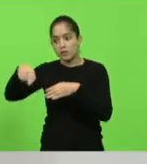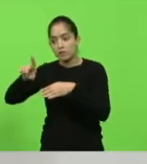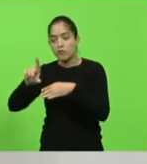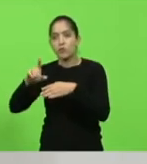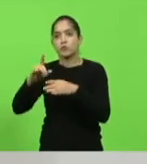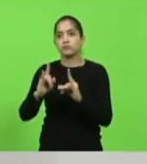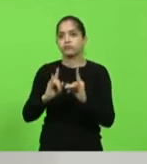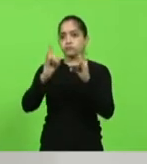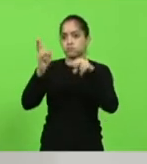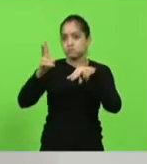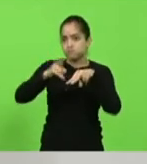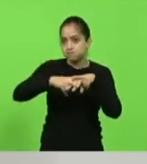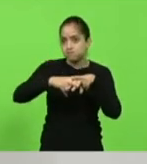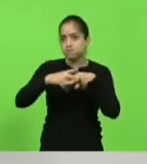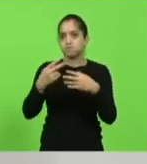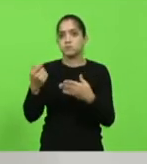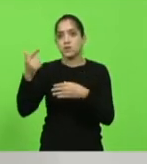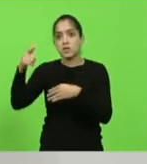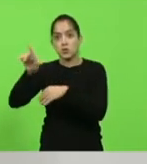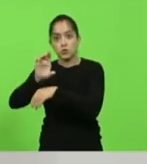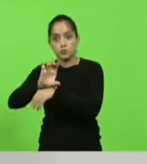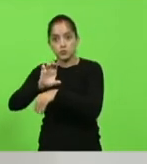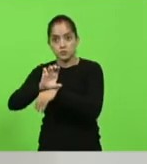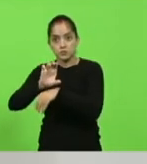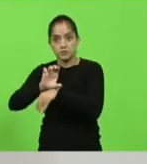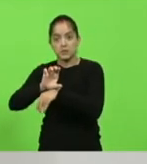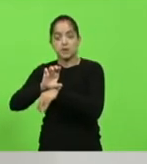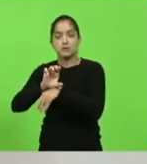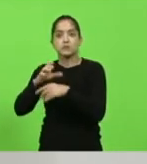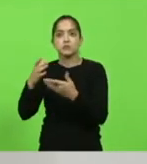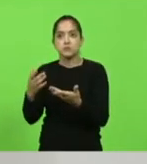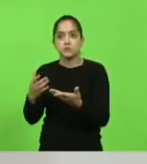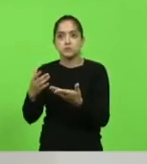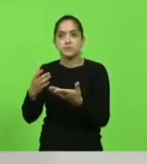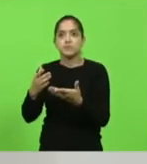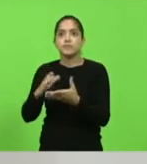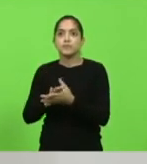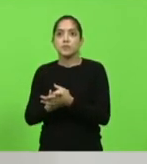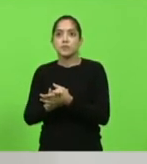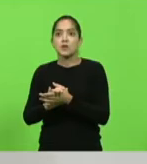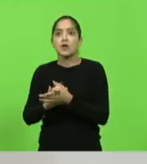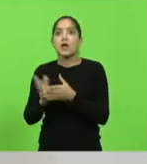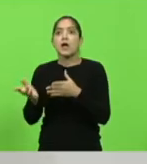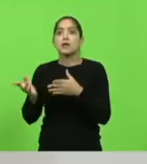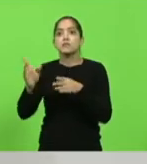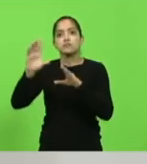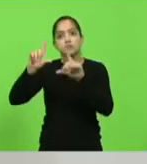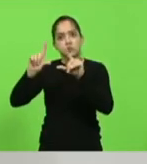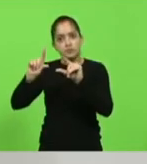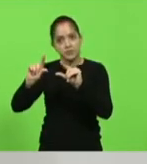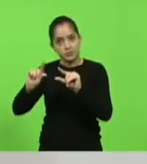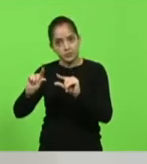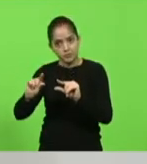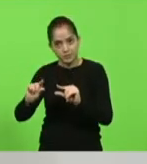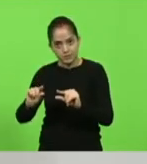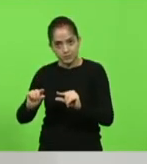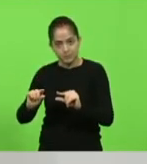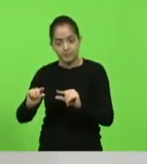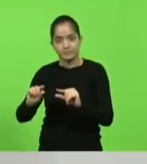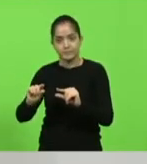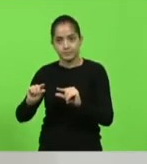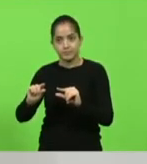presídios Federais em outros estados a situação ela voltou ao controle em Santa